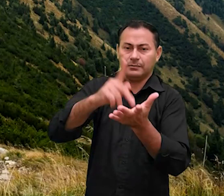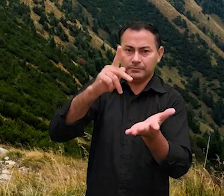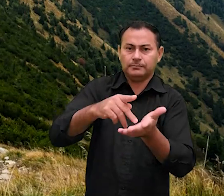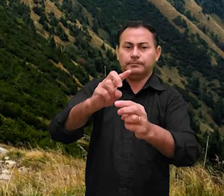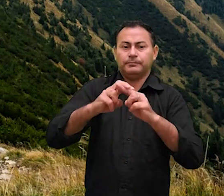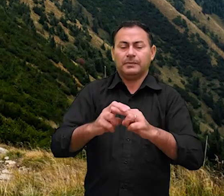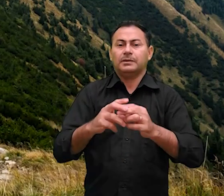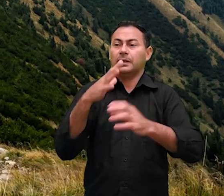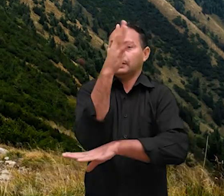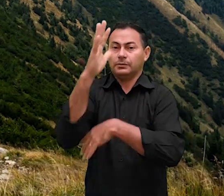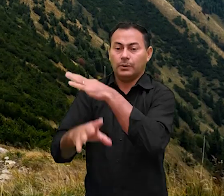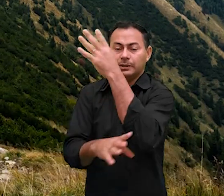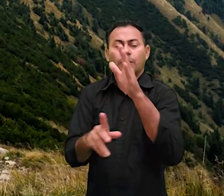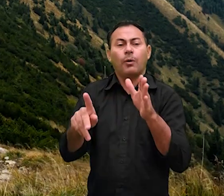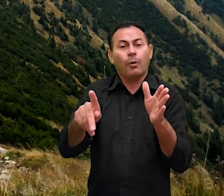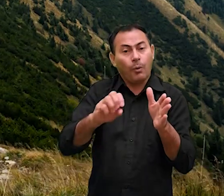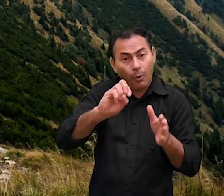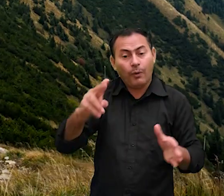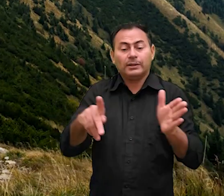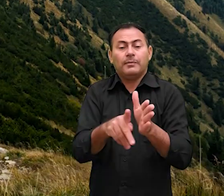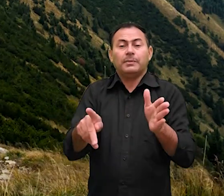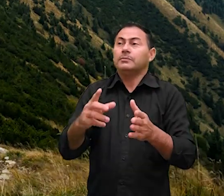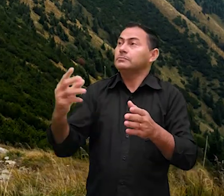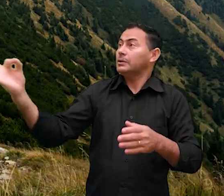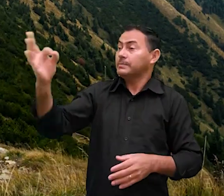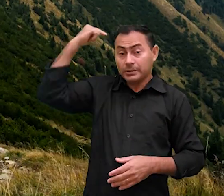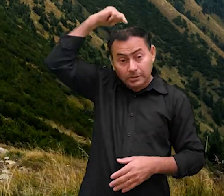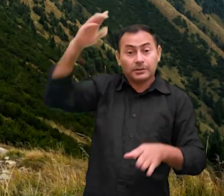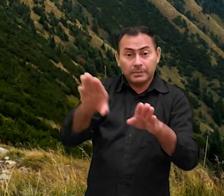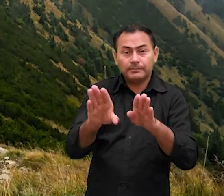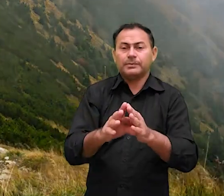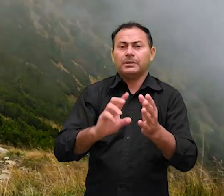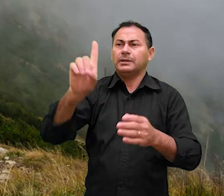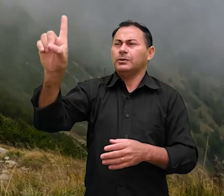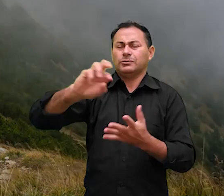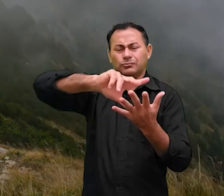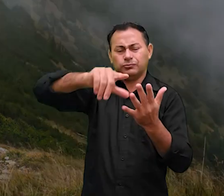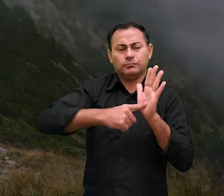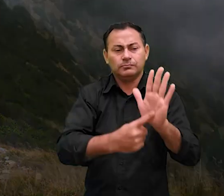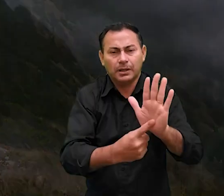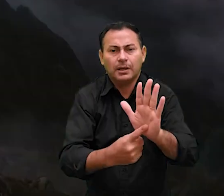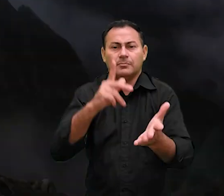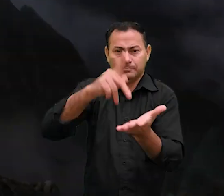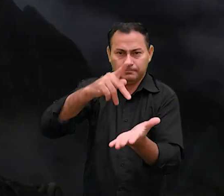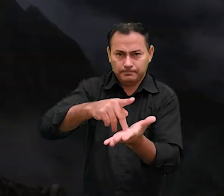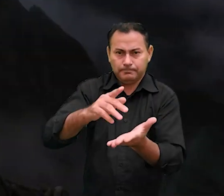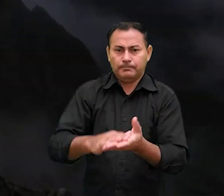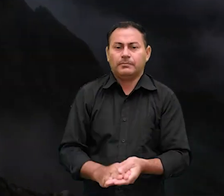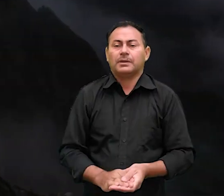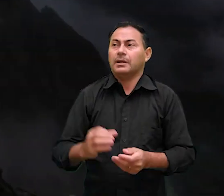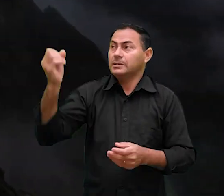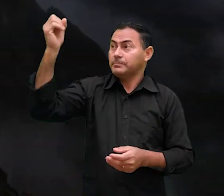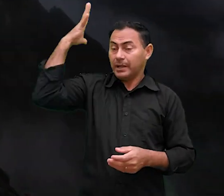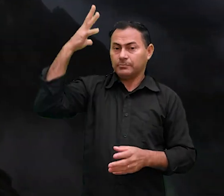verdade através da natureza, ou até pessoalmente, através do Espírito Santo. Deus usa vários meios para nos revelar a verdade.